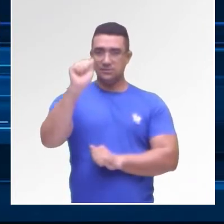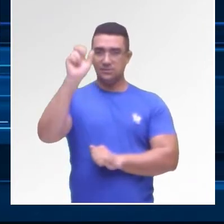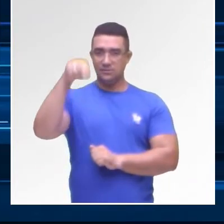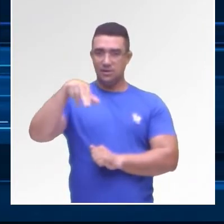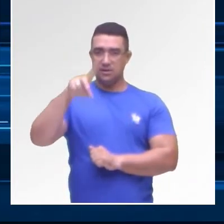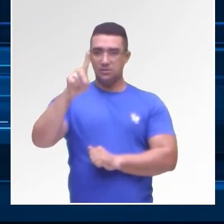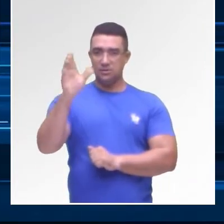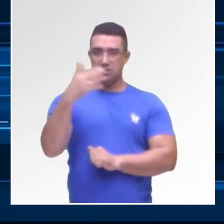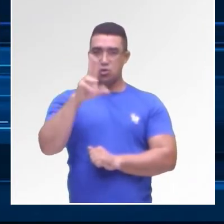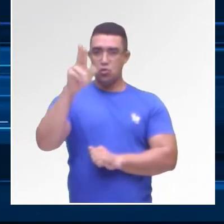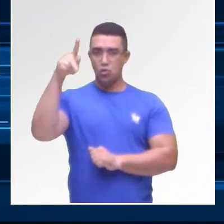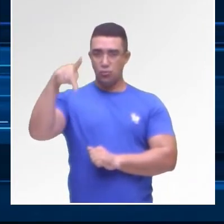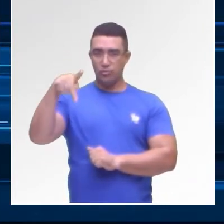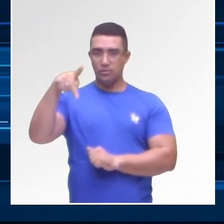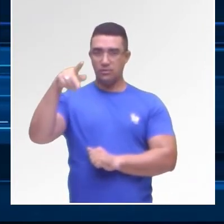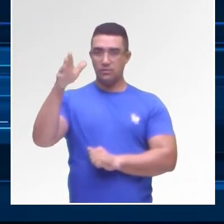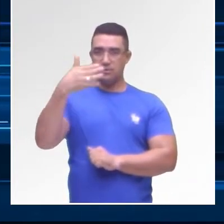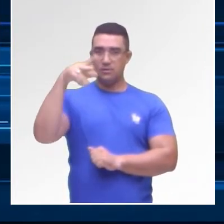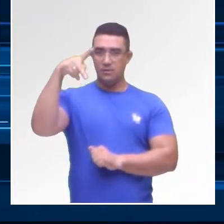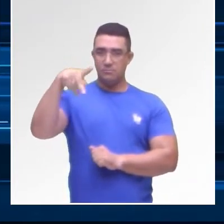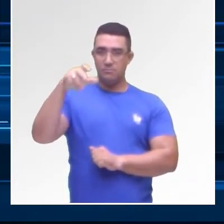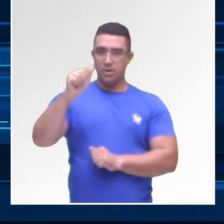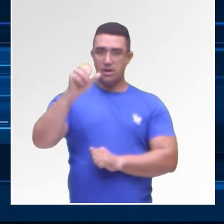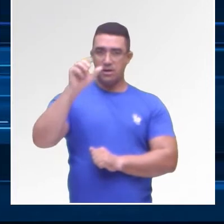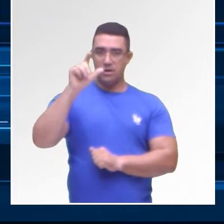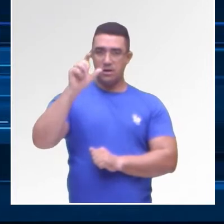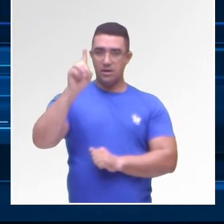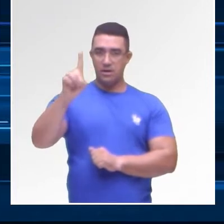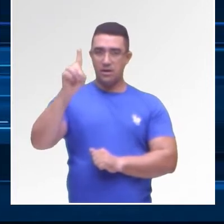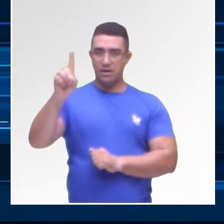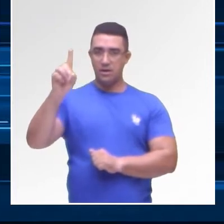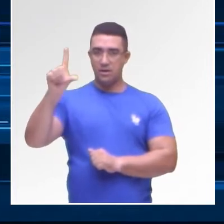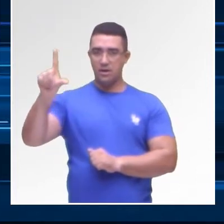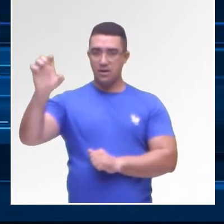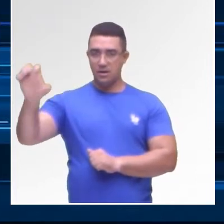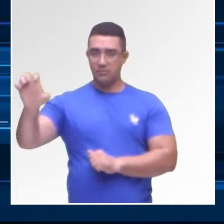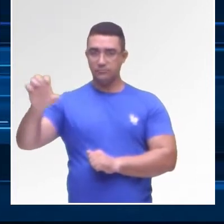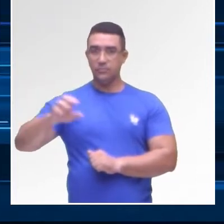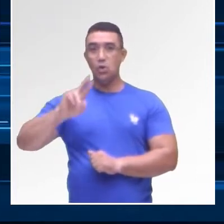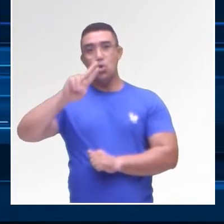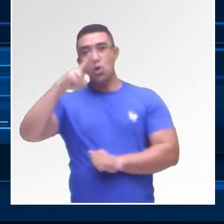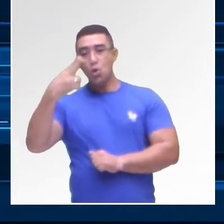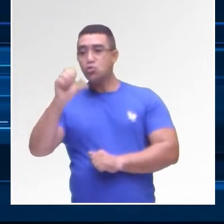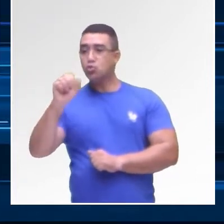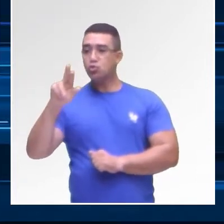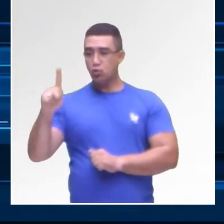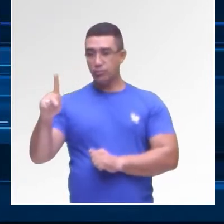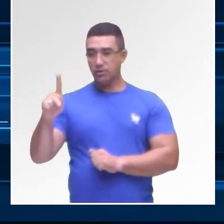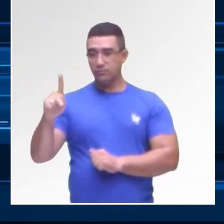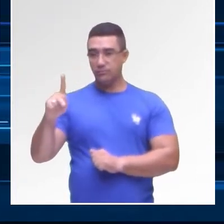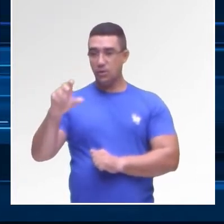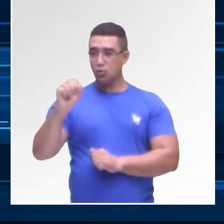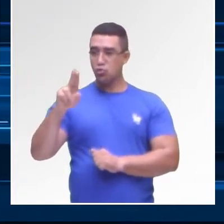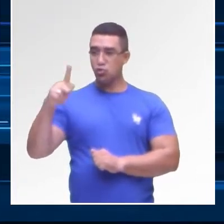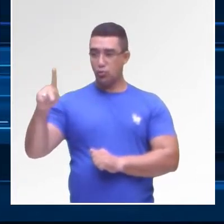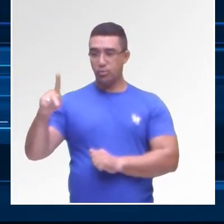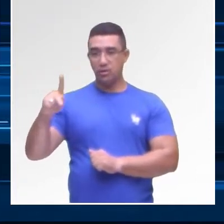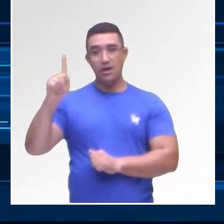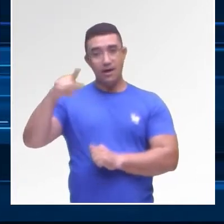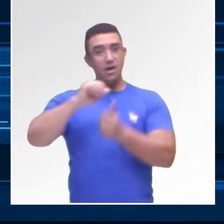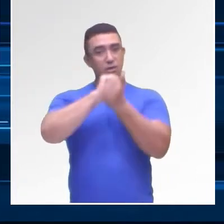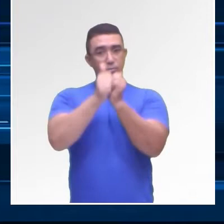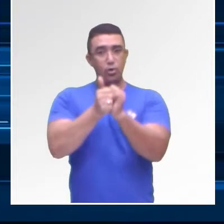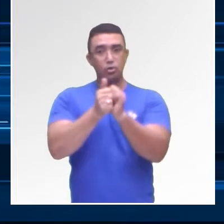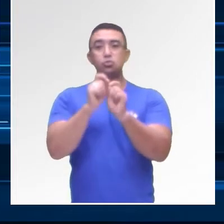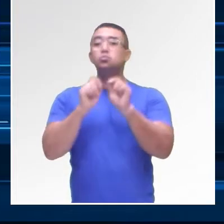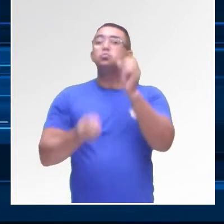simplesmente SUP. Então, o stand-up paddle, também conhecido como SUP, surgiu